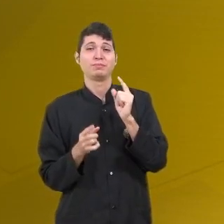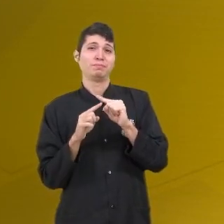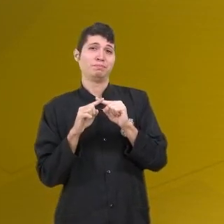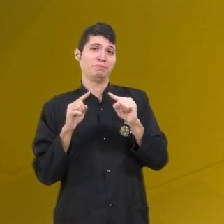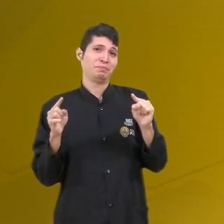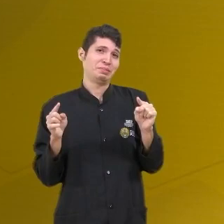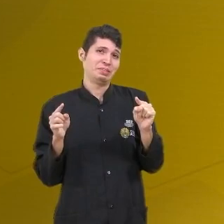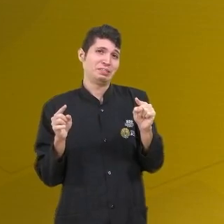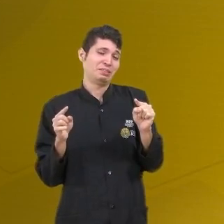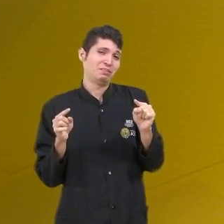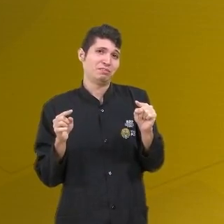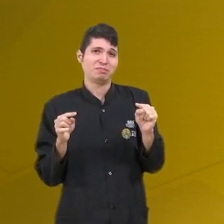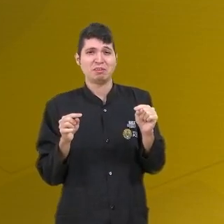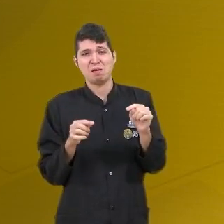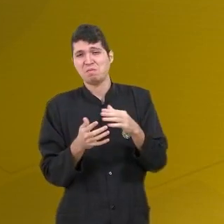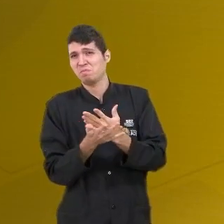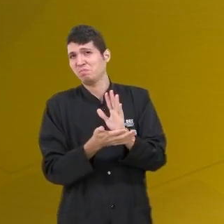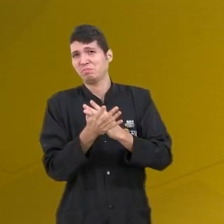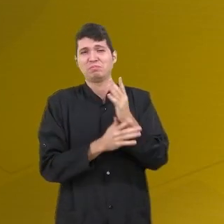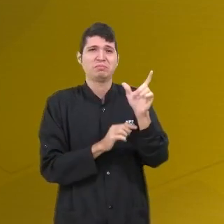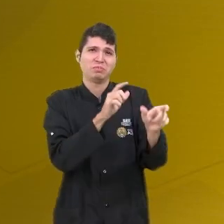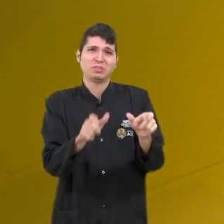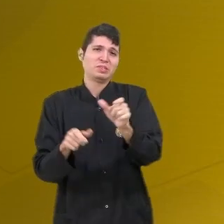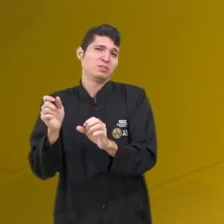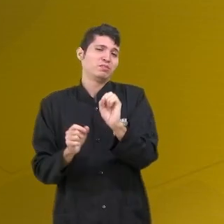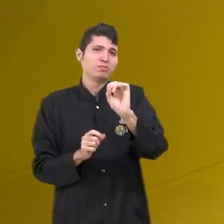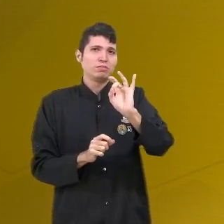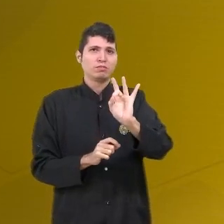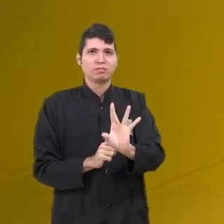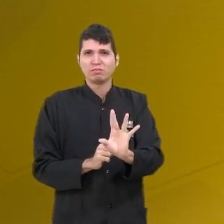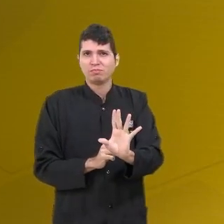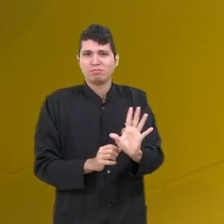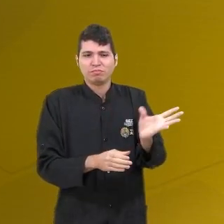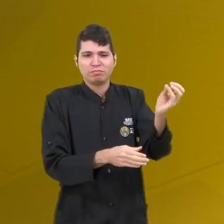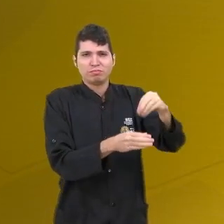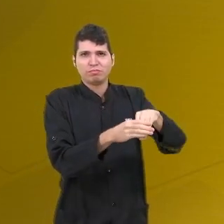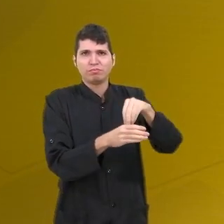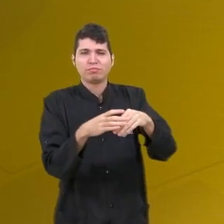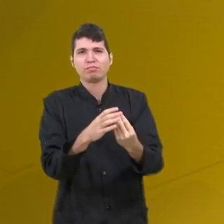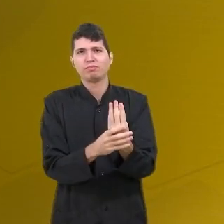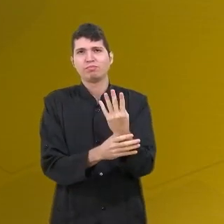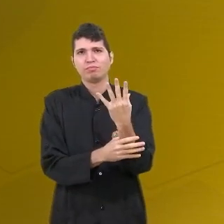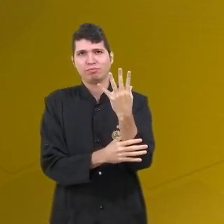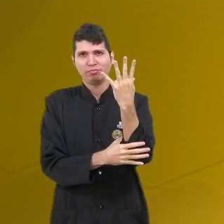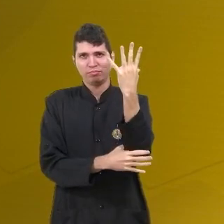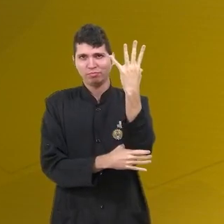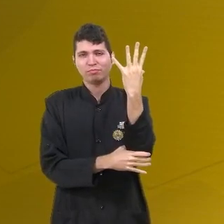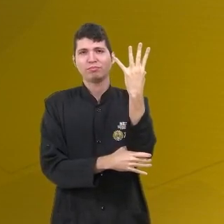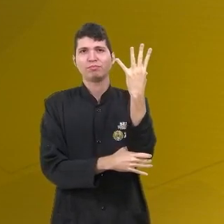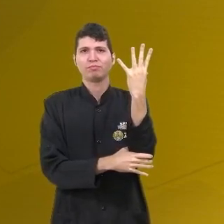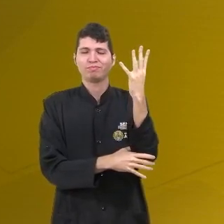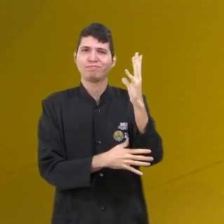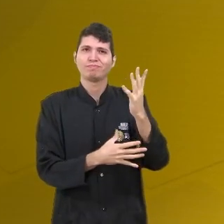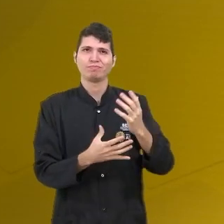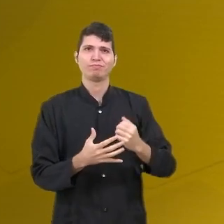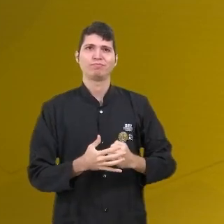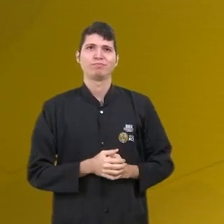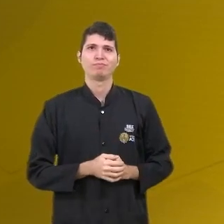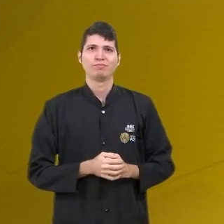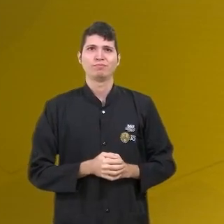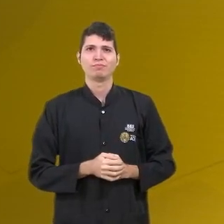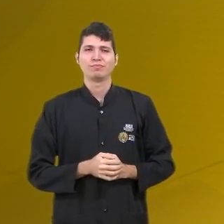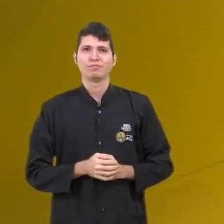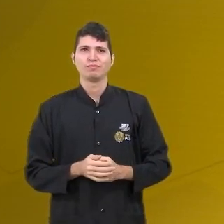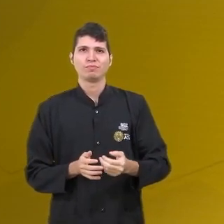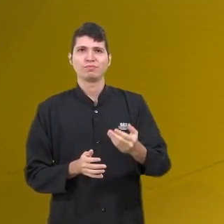mundo no mundo planta uma árvore. Eu me lembro que há algum tempo algumas pessoas pensavam que a floresta